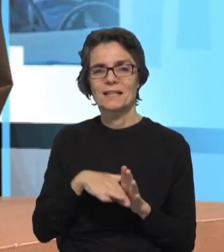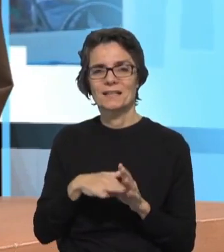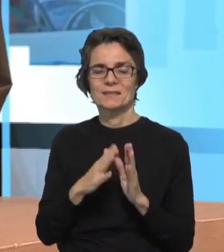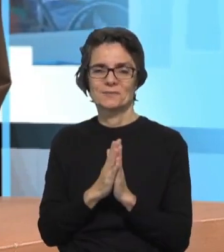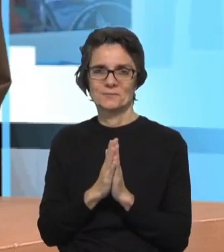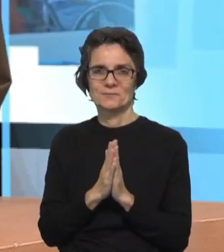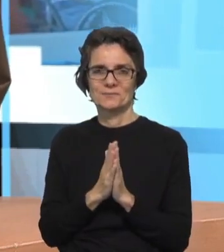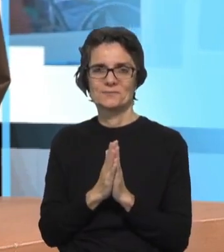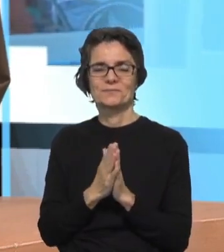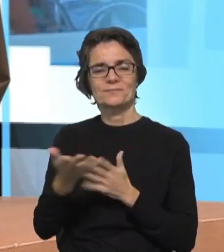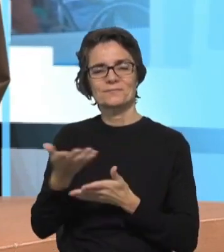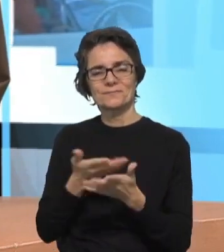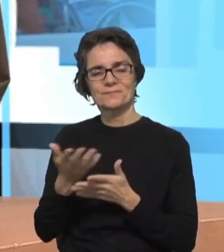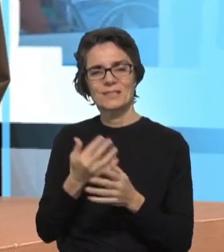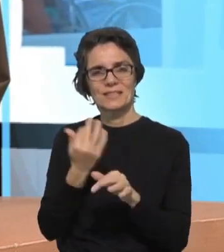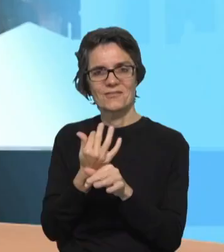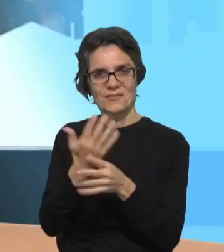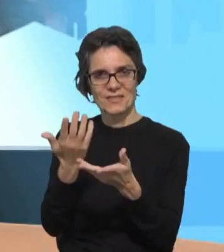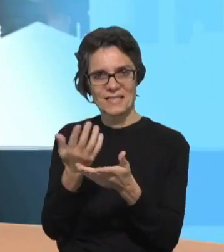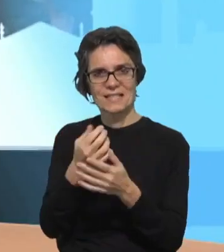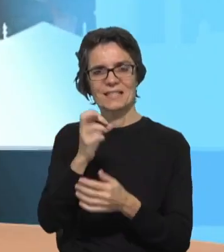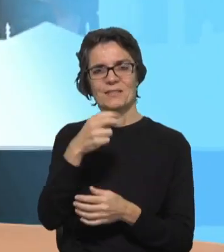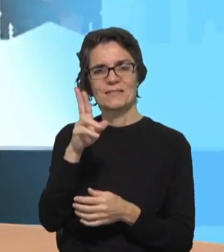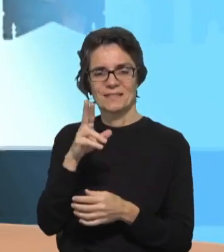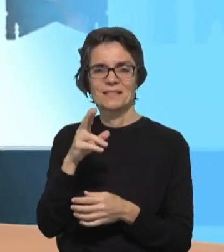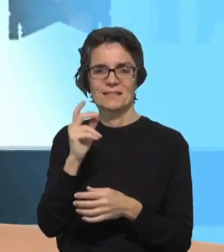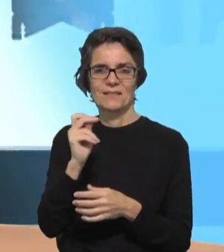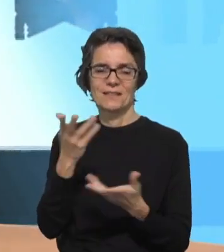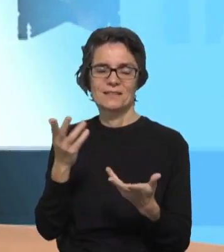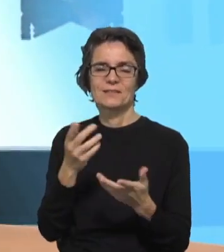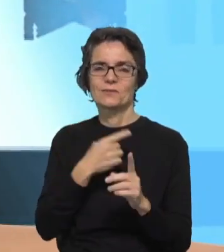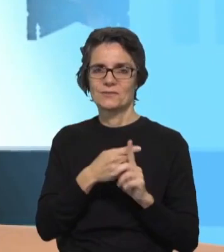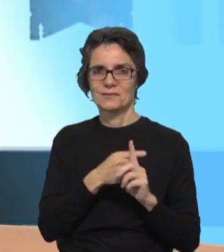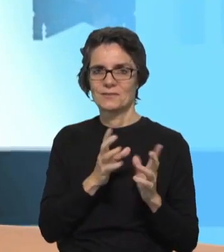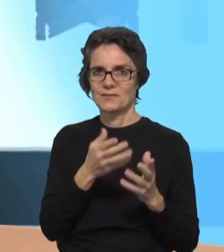partilhar estas comemorações dos 800 anos do franciscanismo, que são,